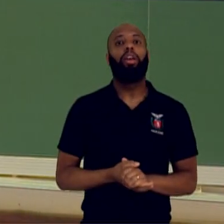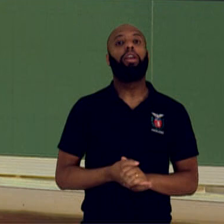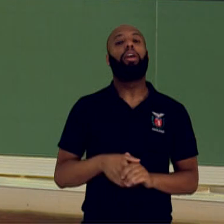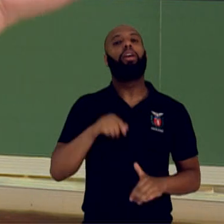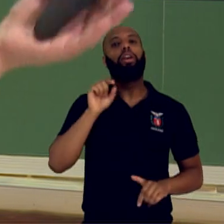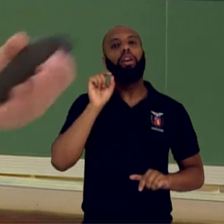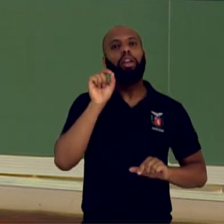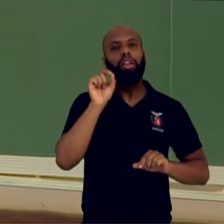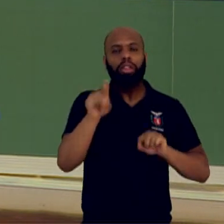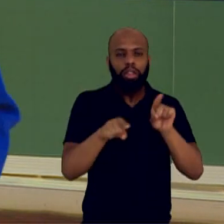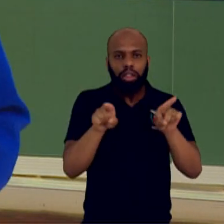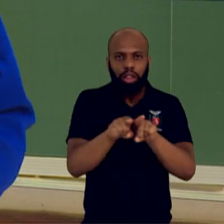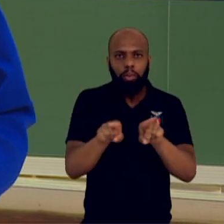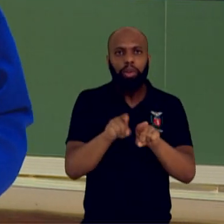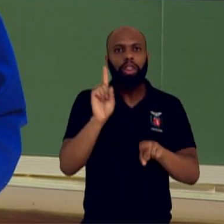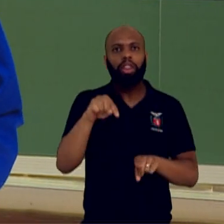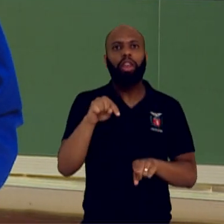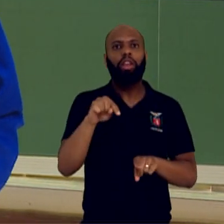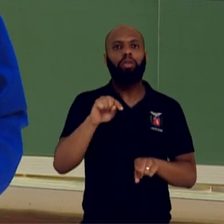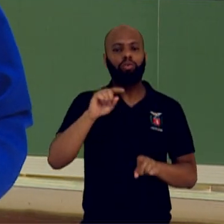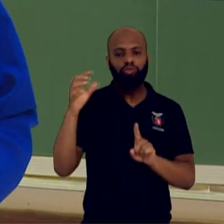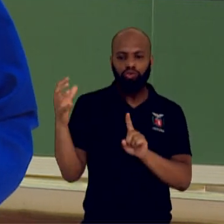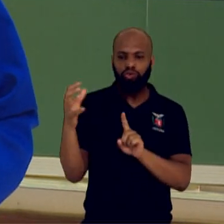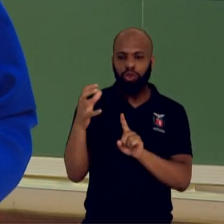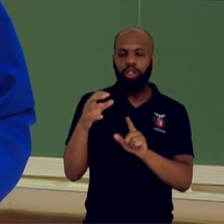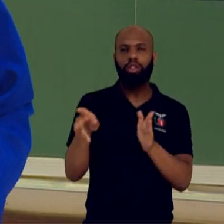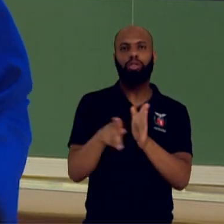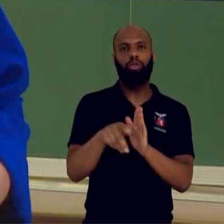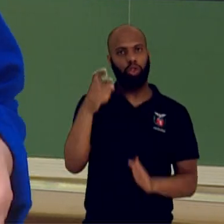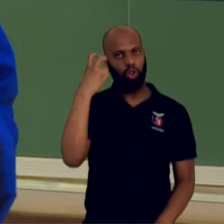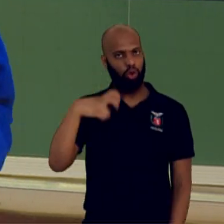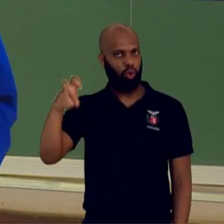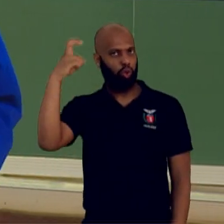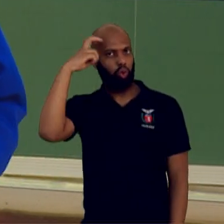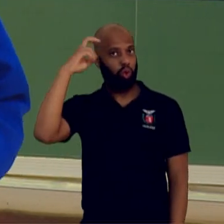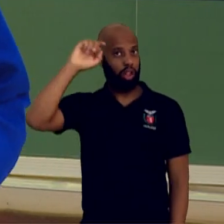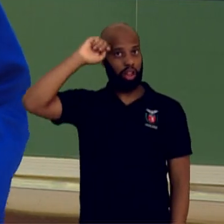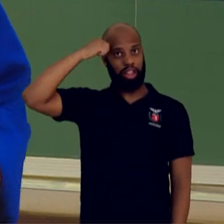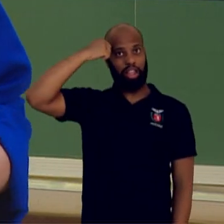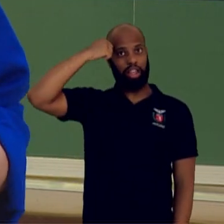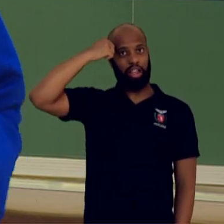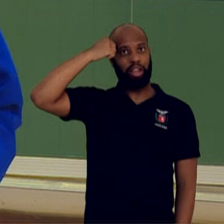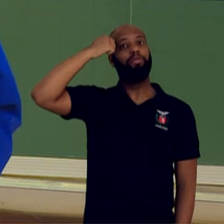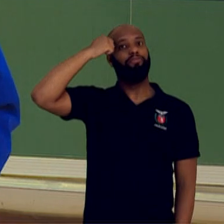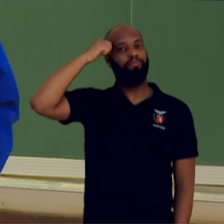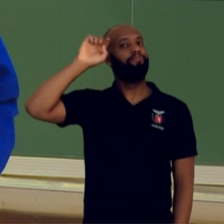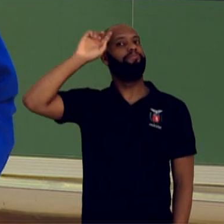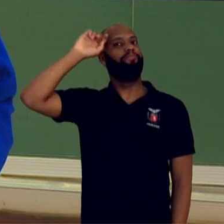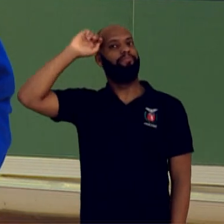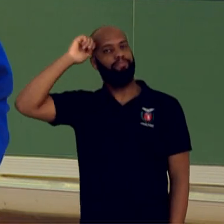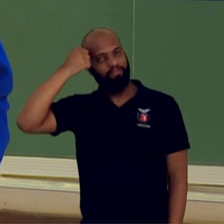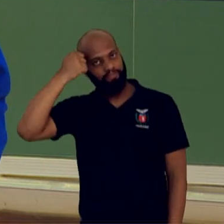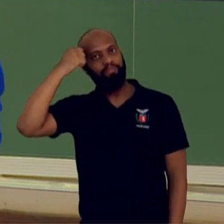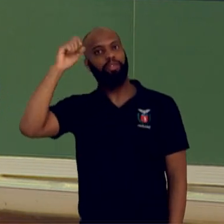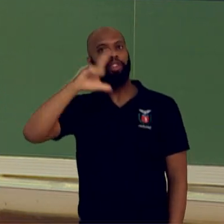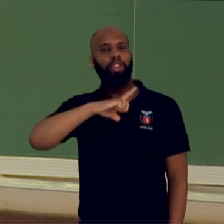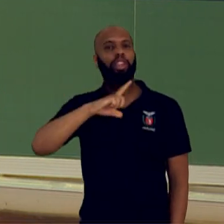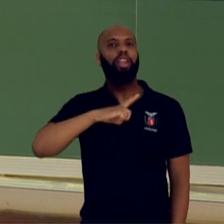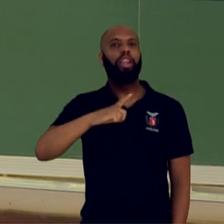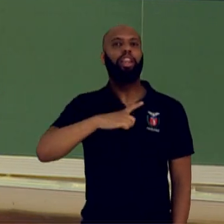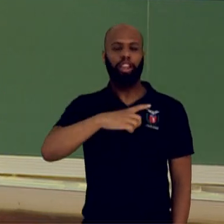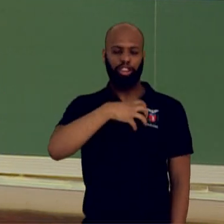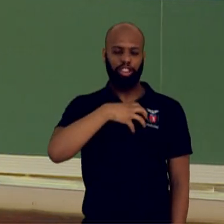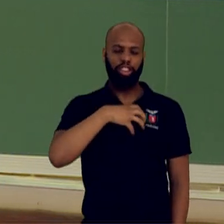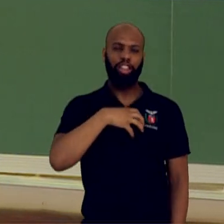tendência musical da cultura negra, certo? Foram eles que trouxeram este estilo aí para